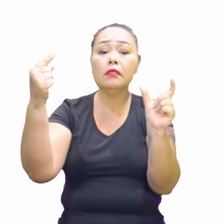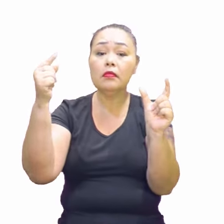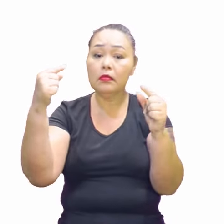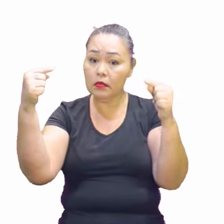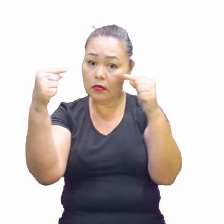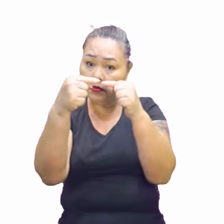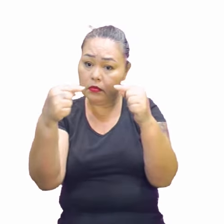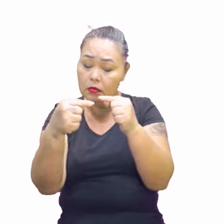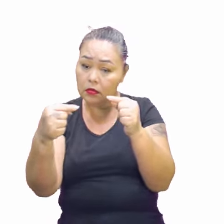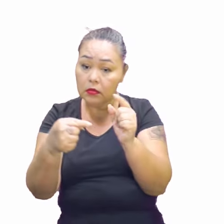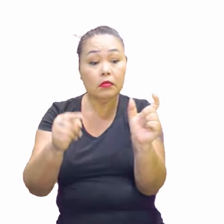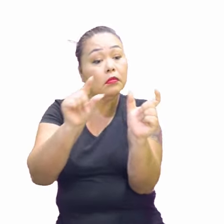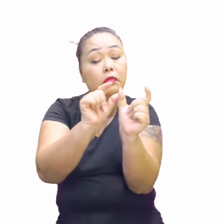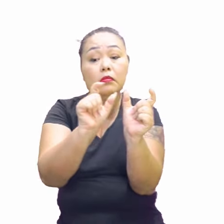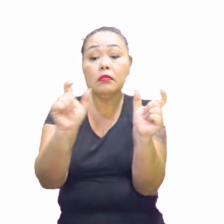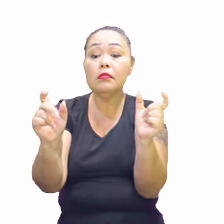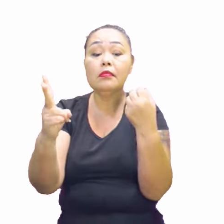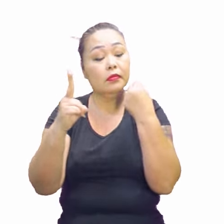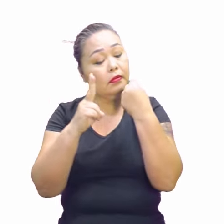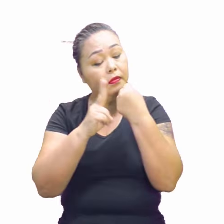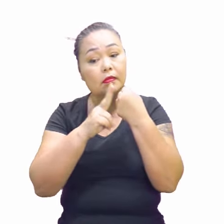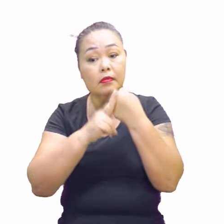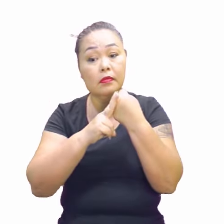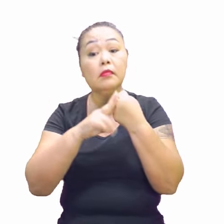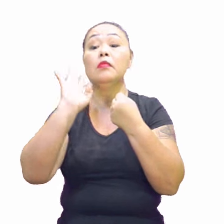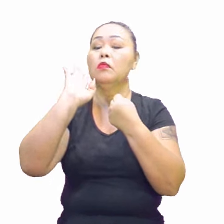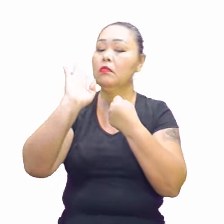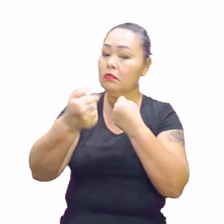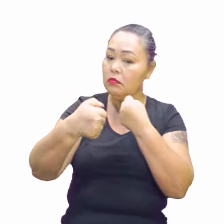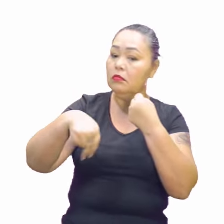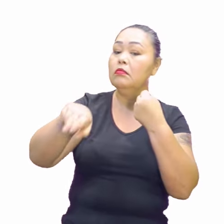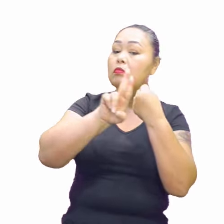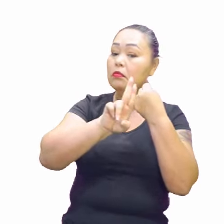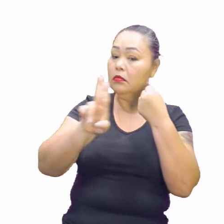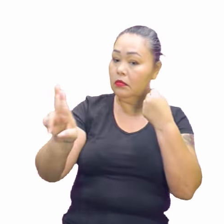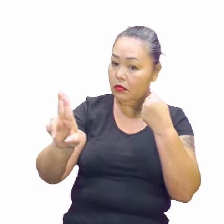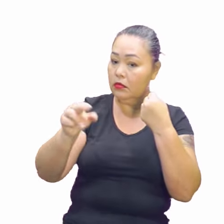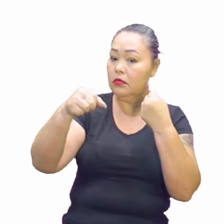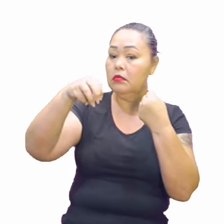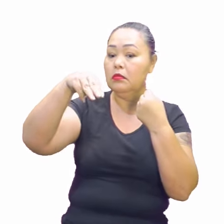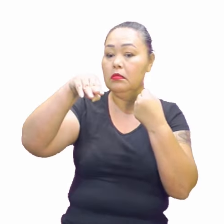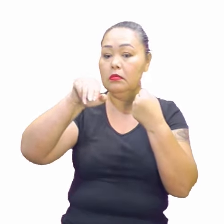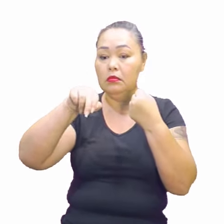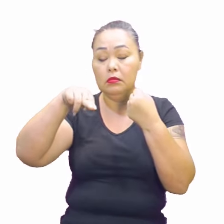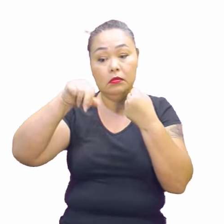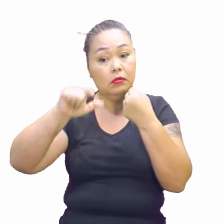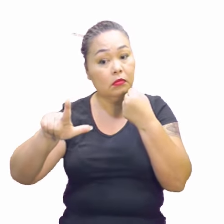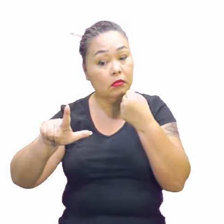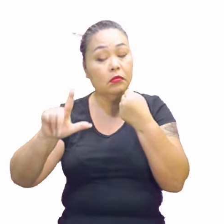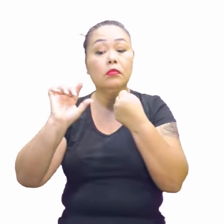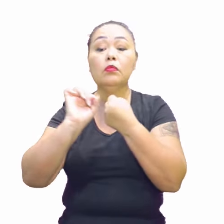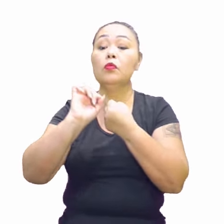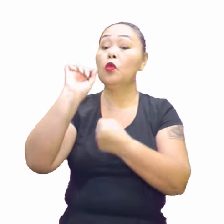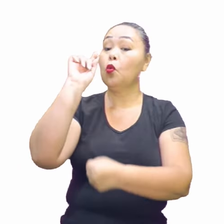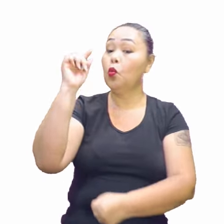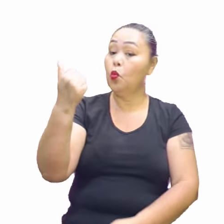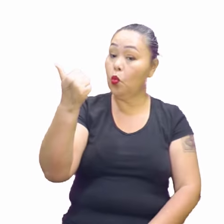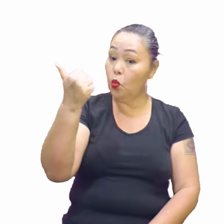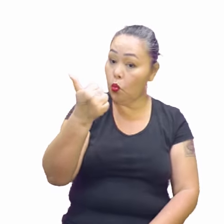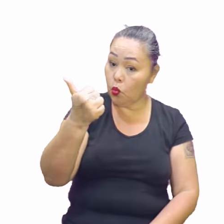Concordância verbal. Já trabalhamos a concordância nominal, não é mesmo, Alessandra? Isso. Concordância nominal